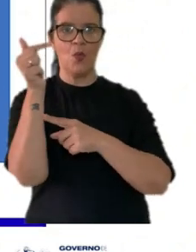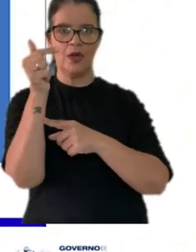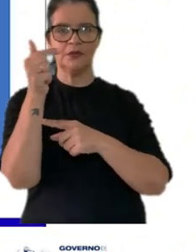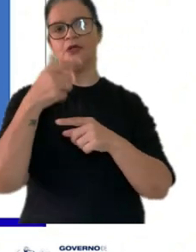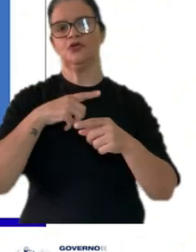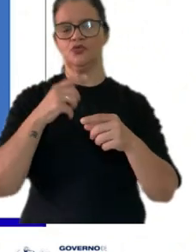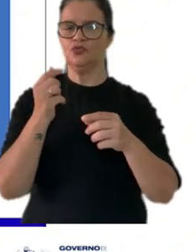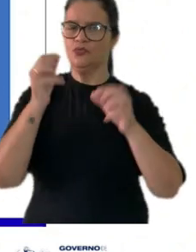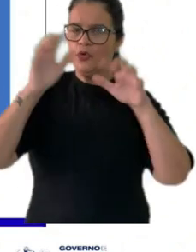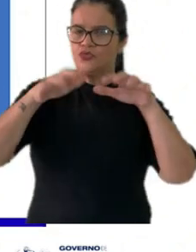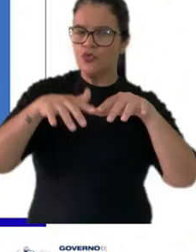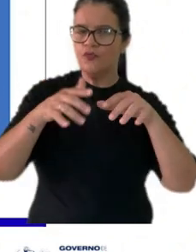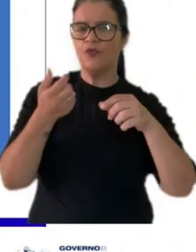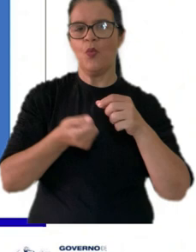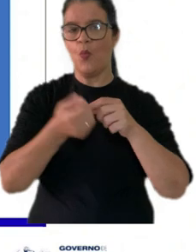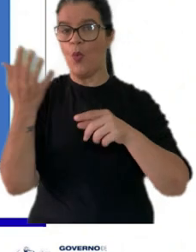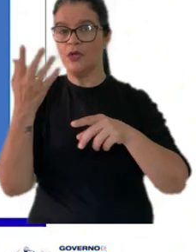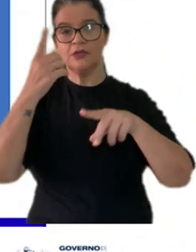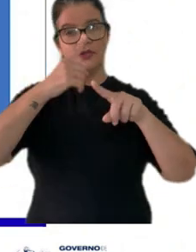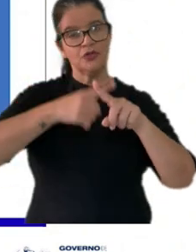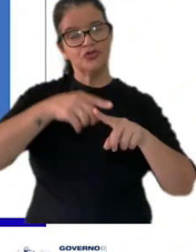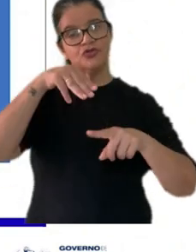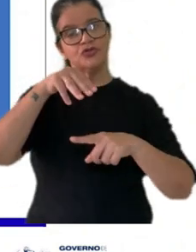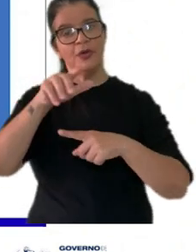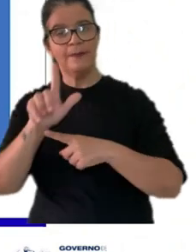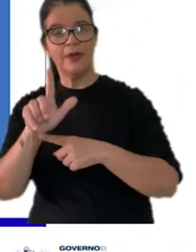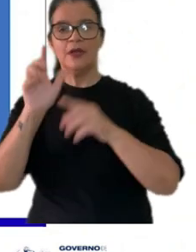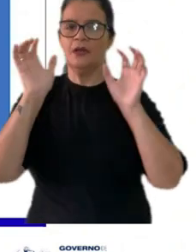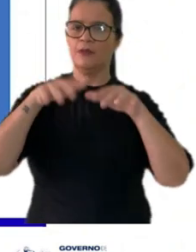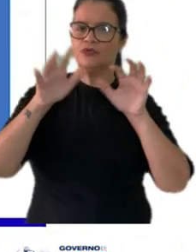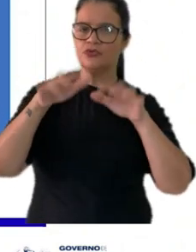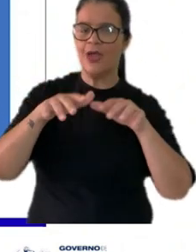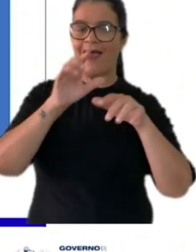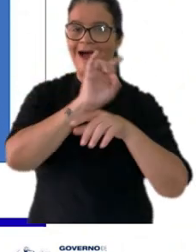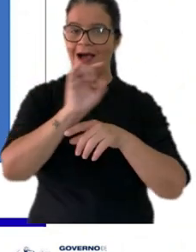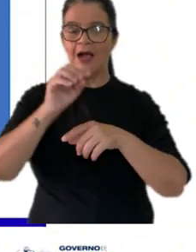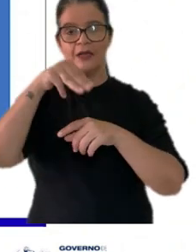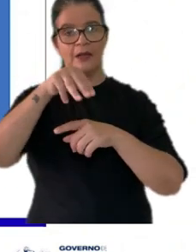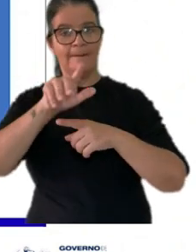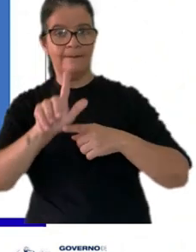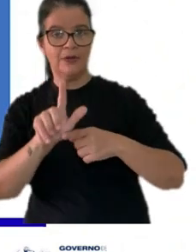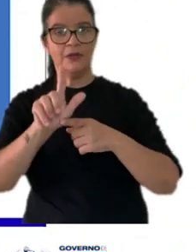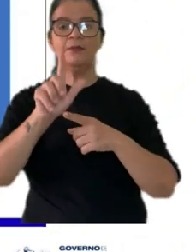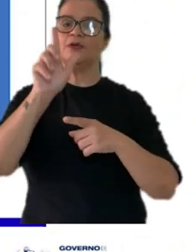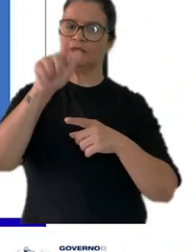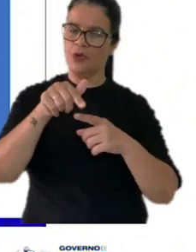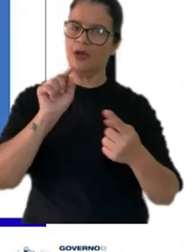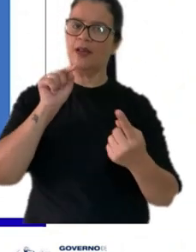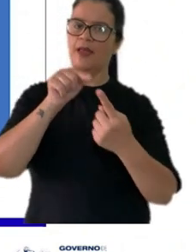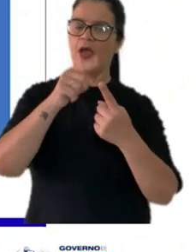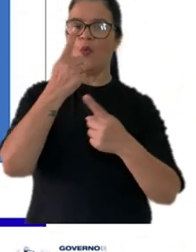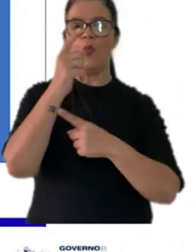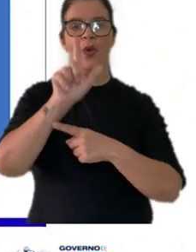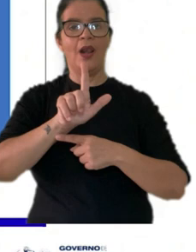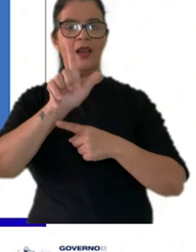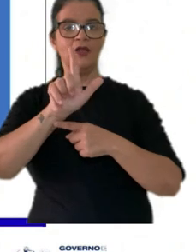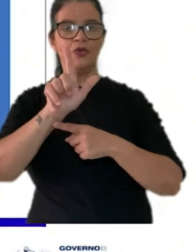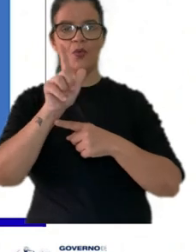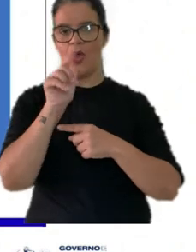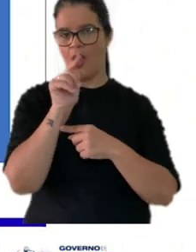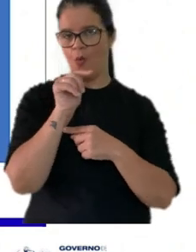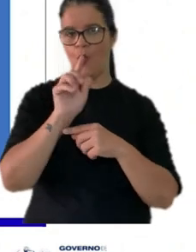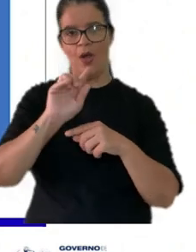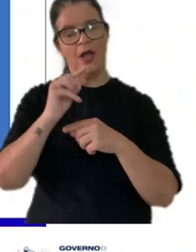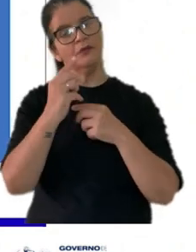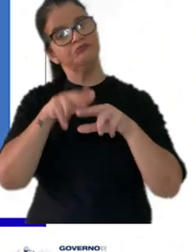quantidade x de milímetros de chuvas a cada milímetro dele corresponde a 1 litro de água então a gente já